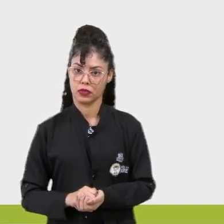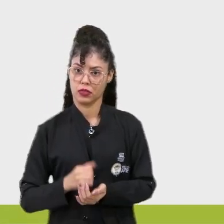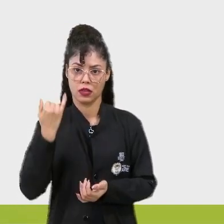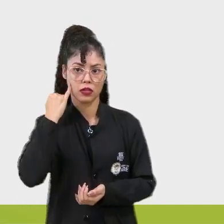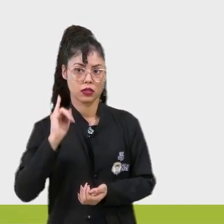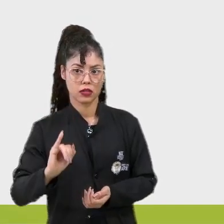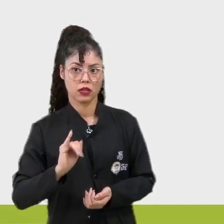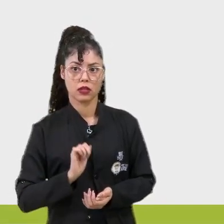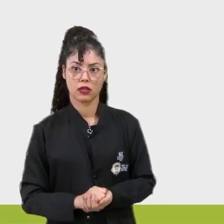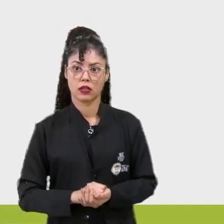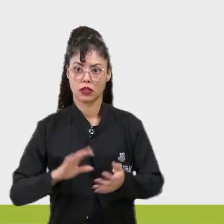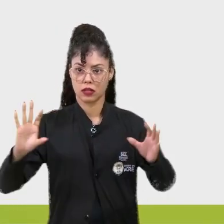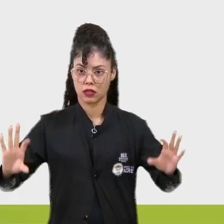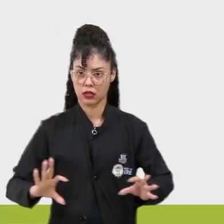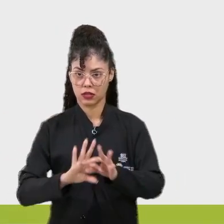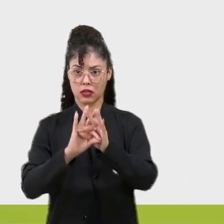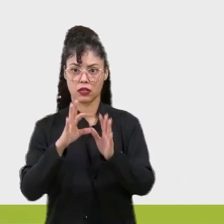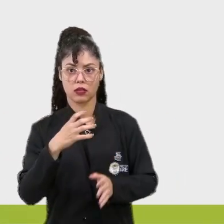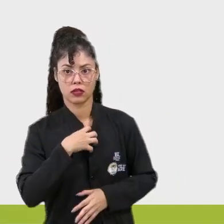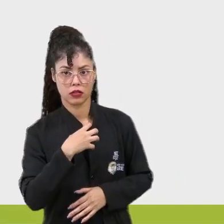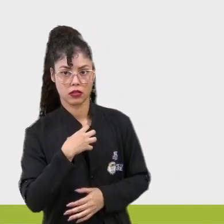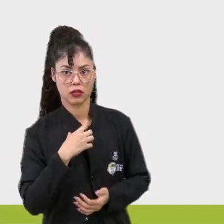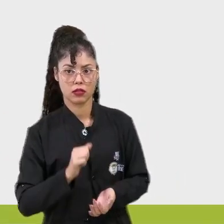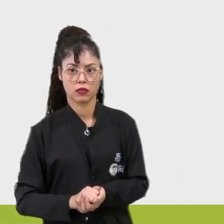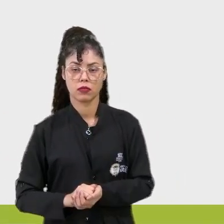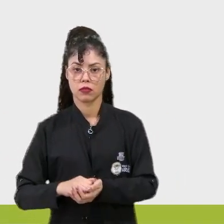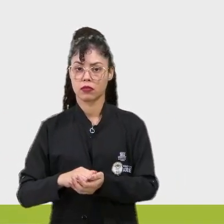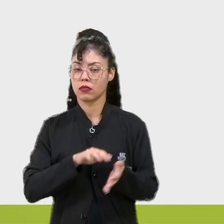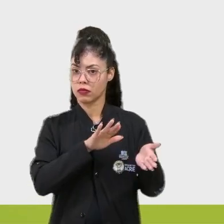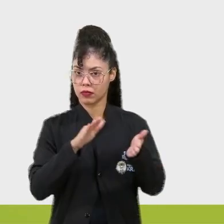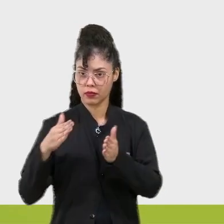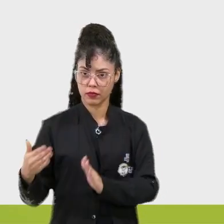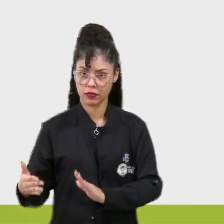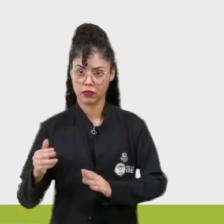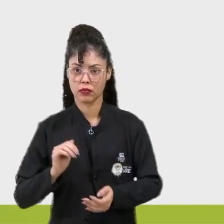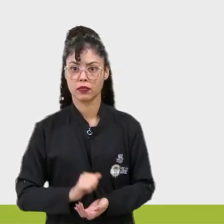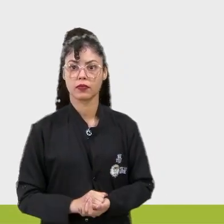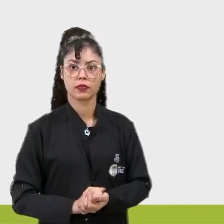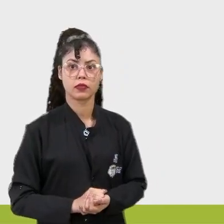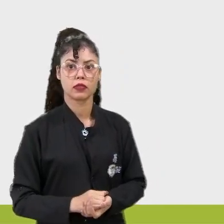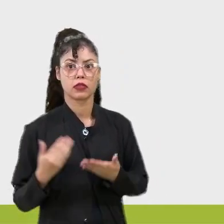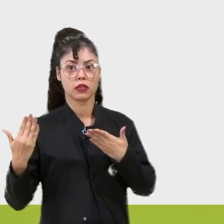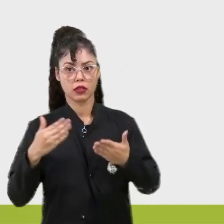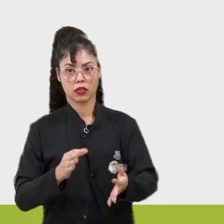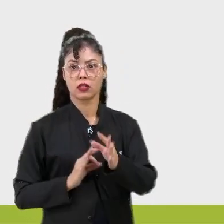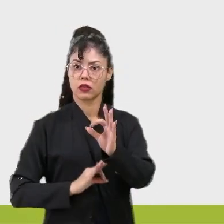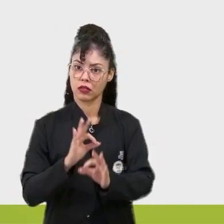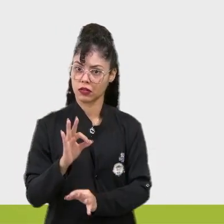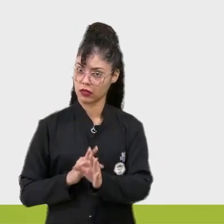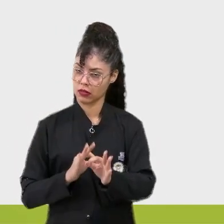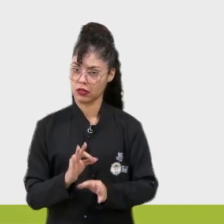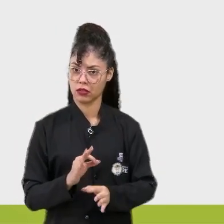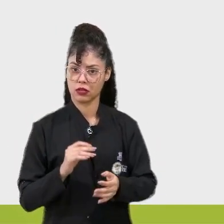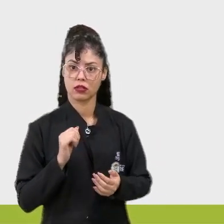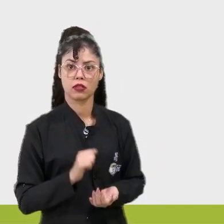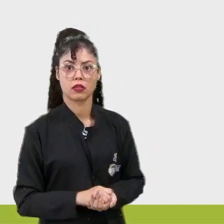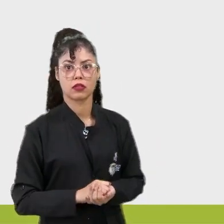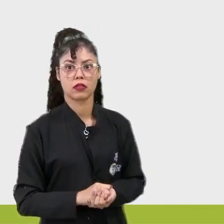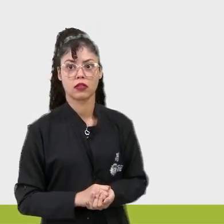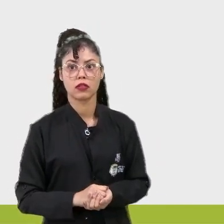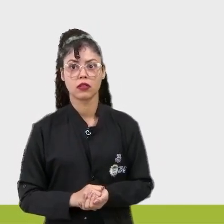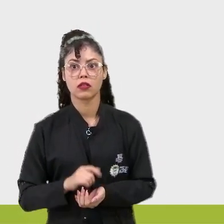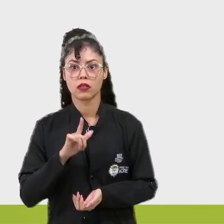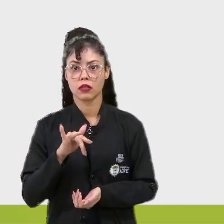encadeamento de ideias, isto é, relação de sentido entre as partes. objetividade,